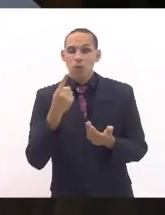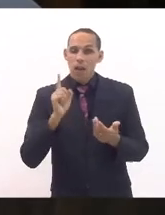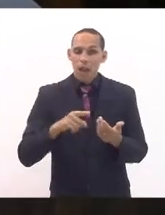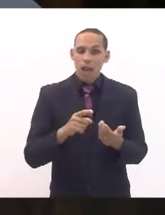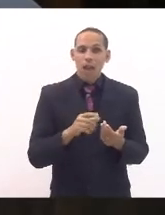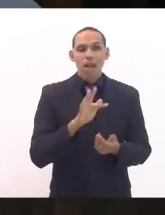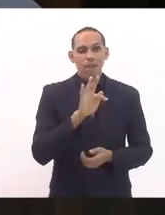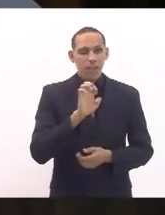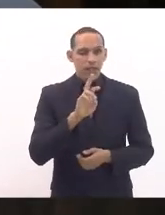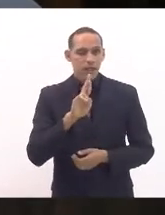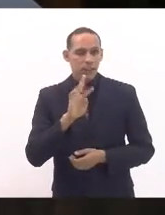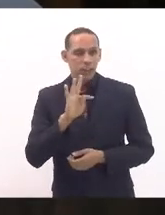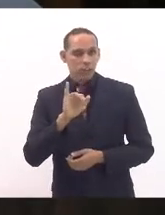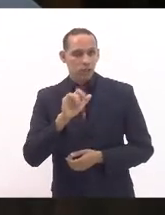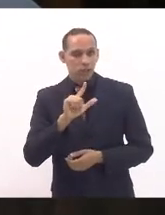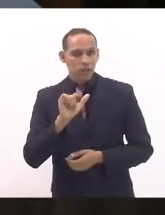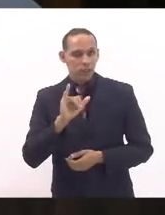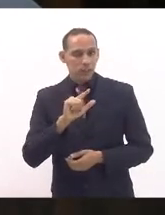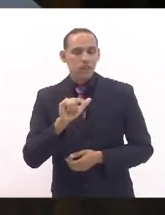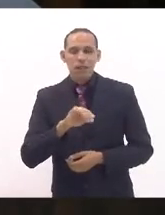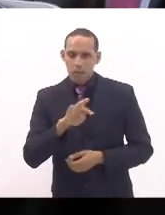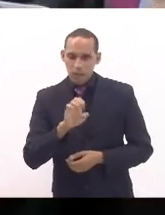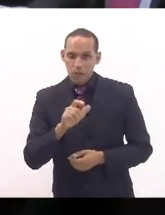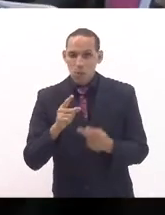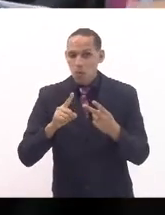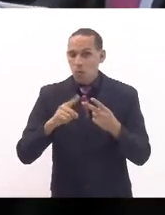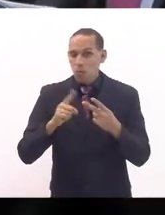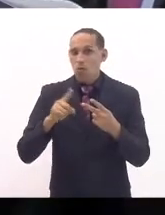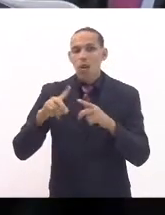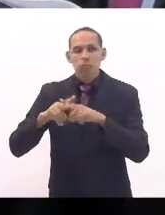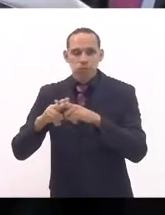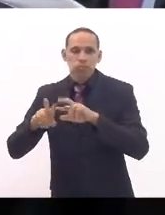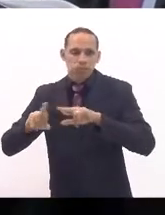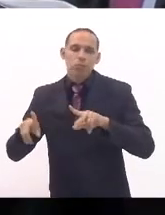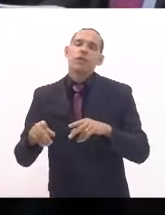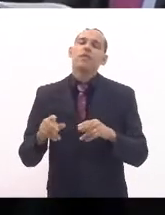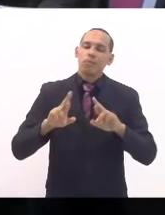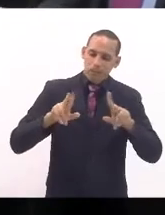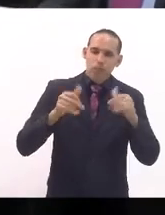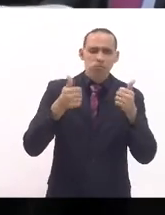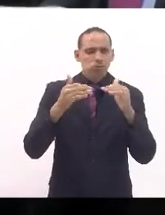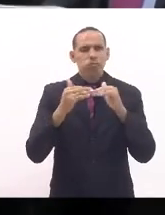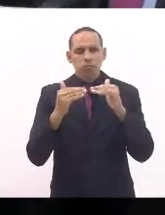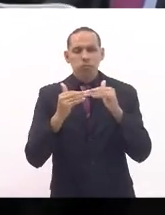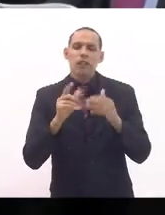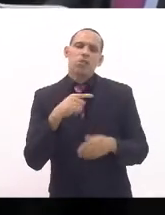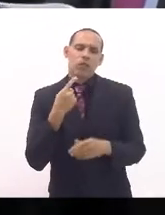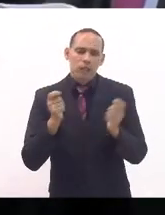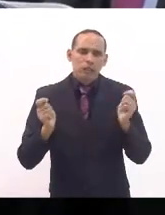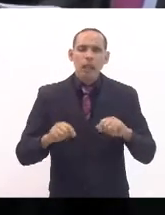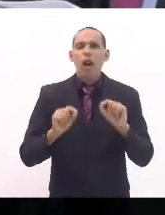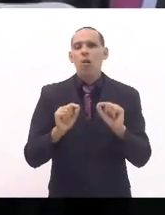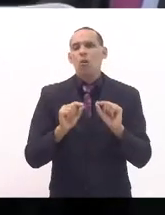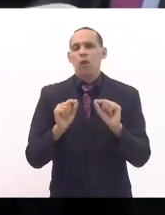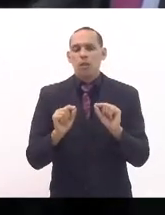fertilizante, outra coisa trata dos equipamentos para... Eu concordo com Vossa Excelência, são duas coisas distintas. Então, e nós podemos,